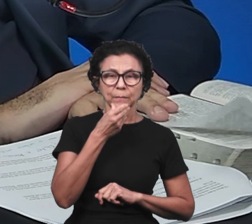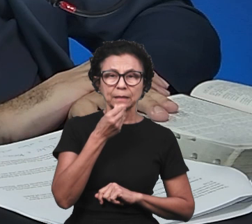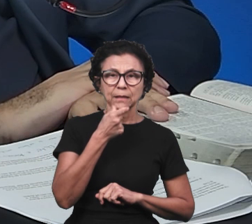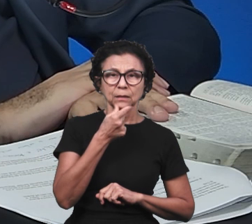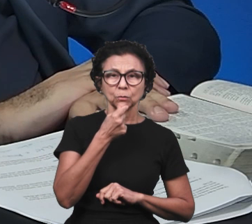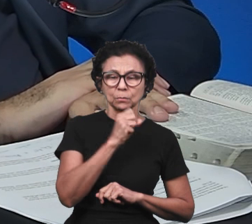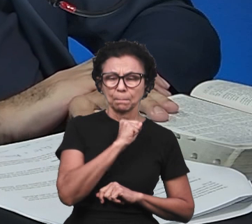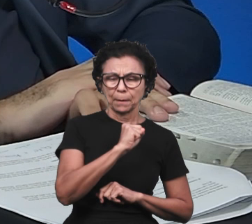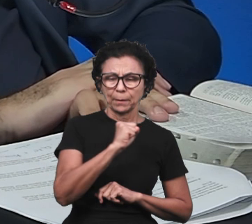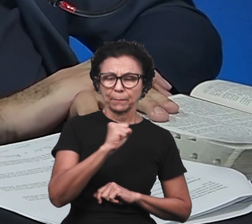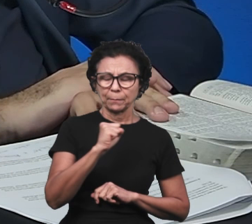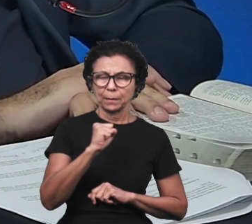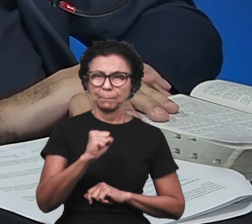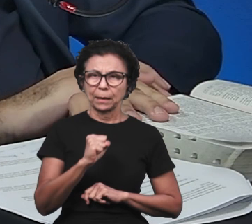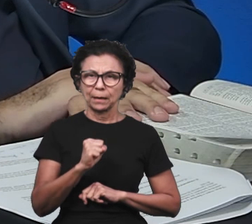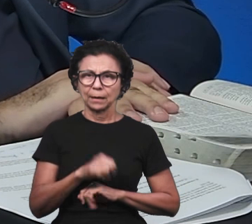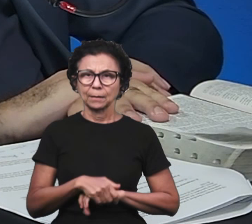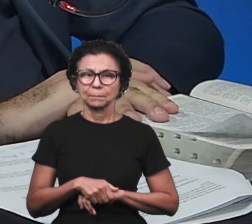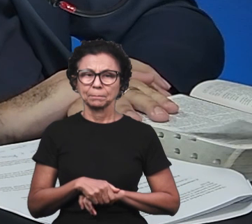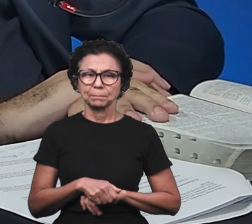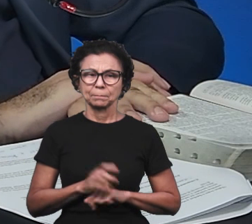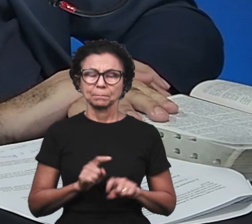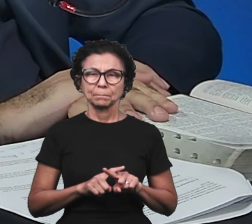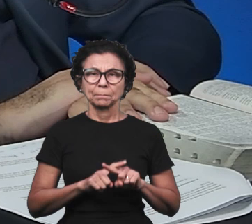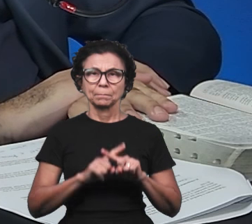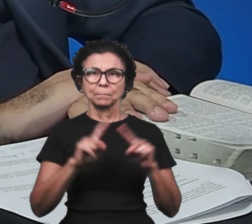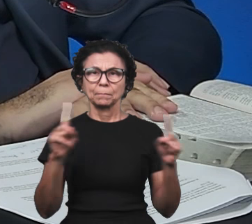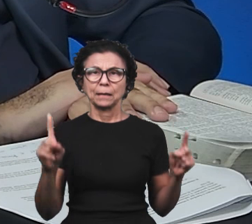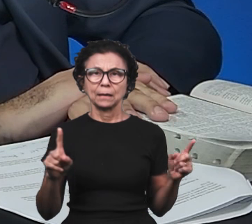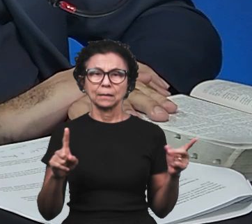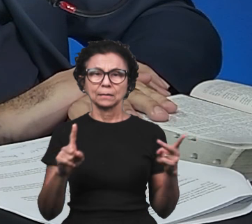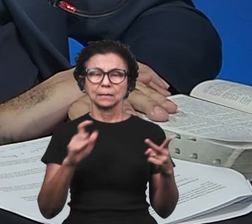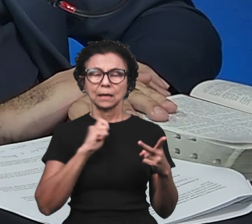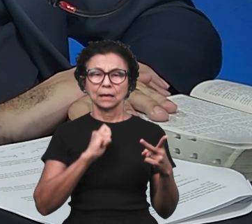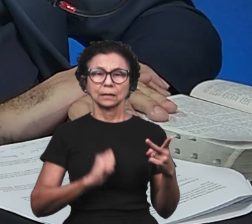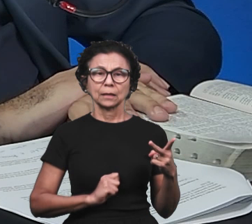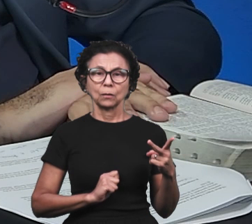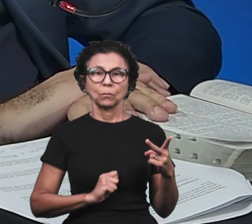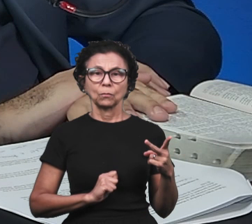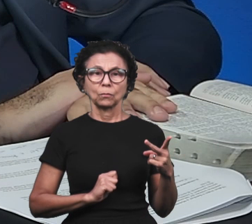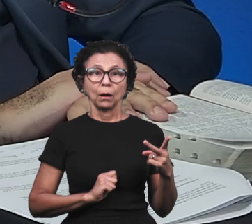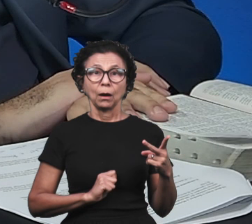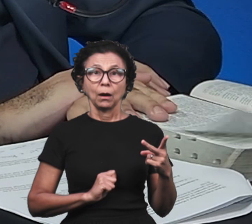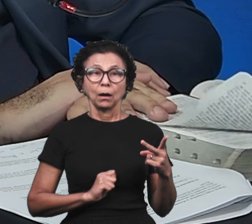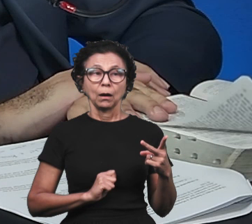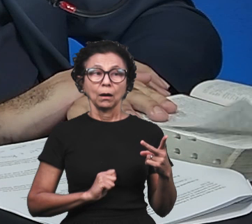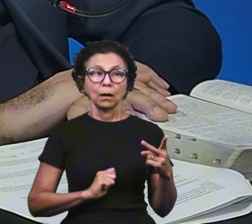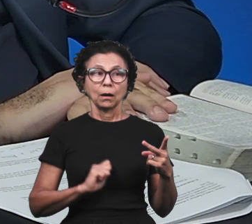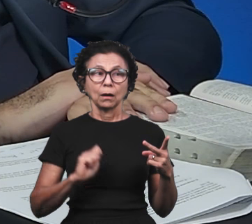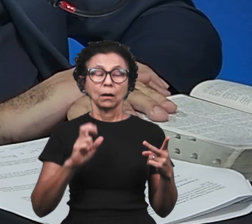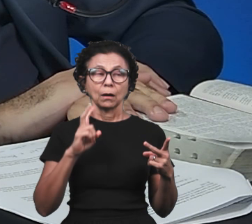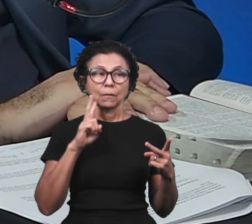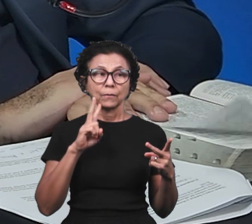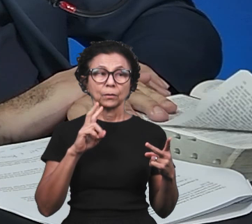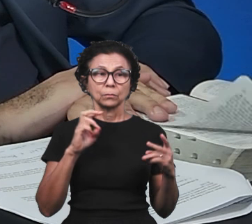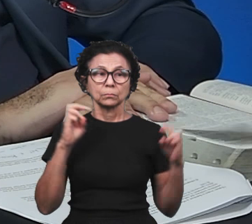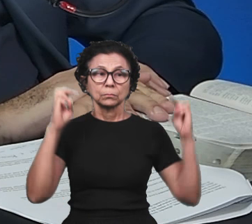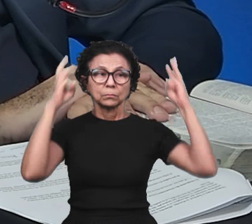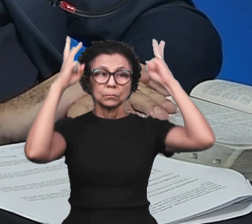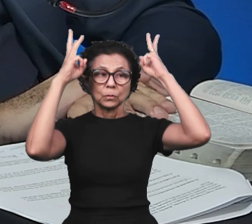sendo preparado para ser faraó, e ele intercedendo. E ele, a mãe dele, e a irmã dele,